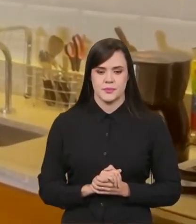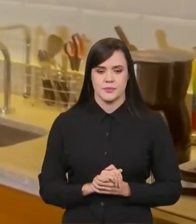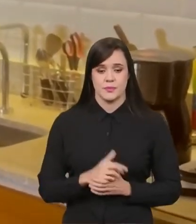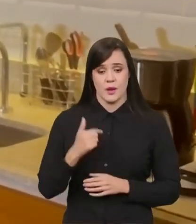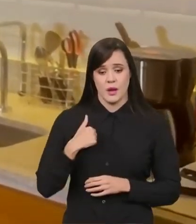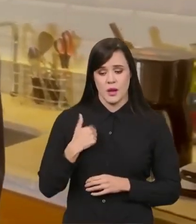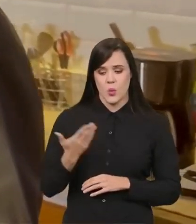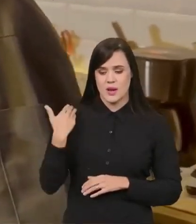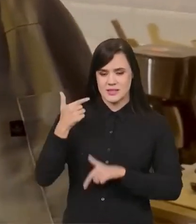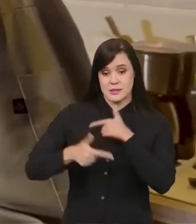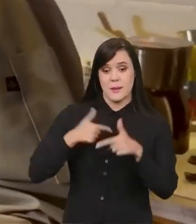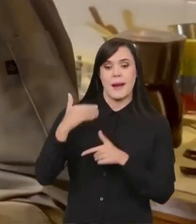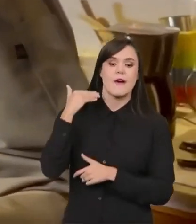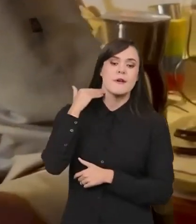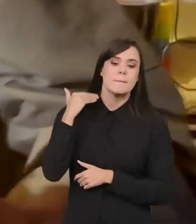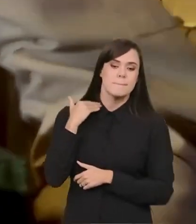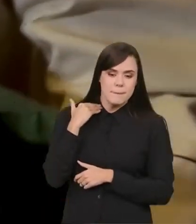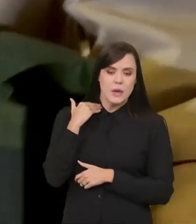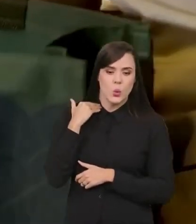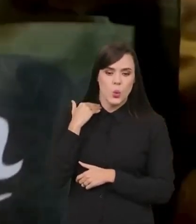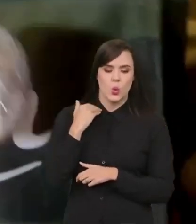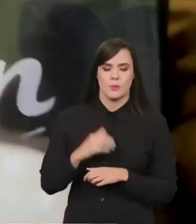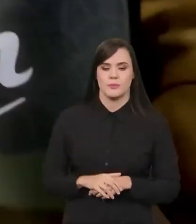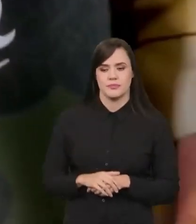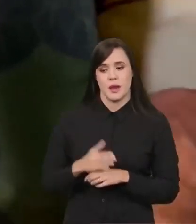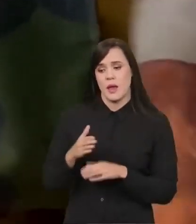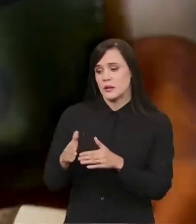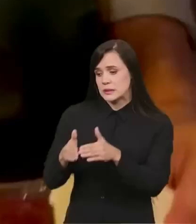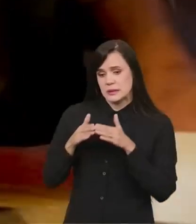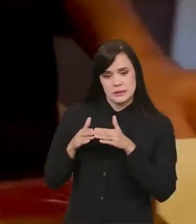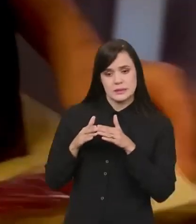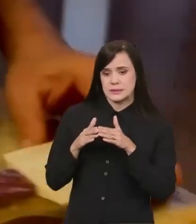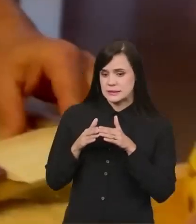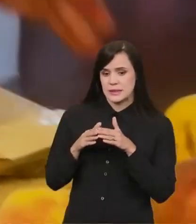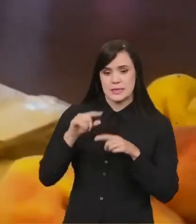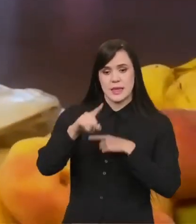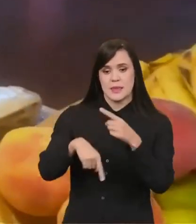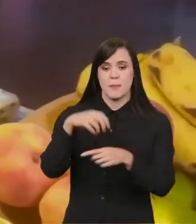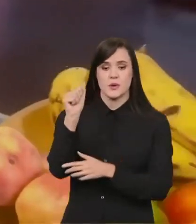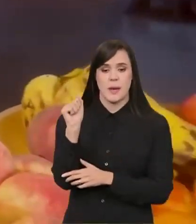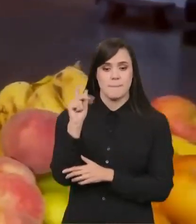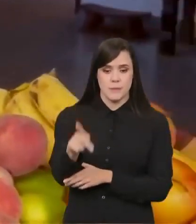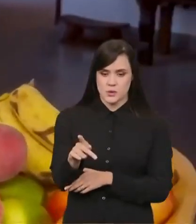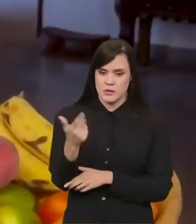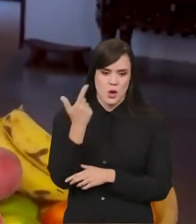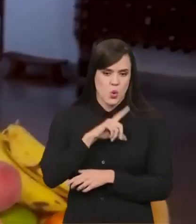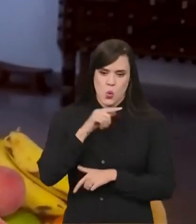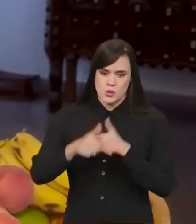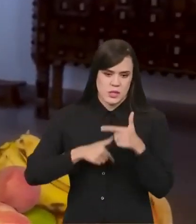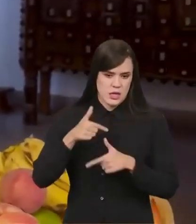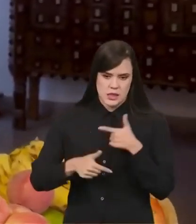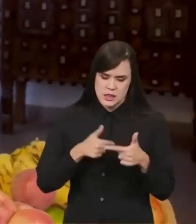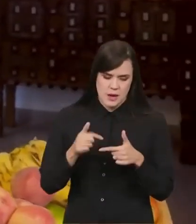Eu era bancário, né? E fiquei de licença há vários anos, depois eu aposentei por invalidez. E eu